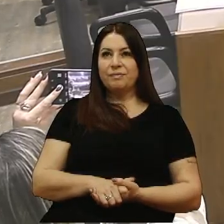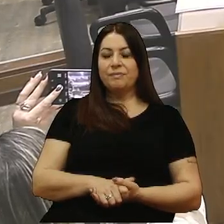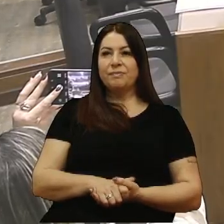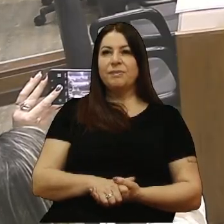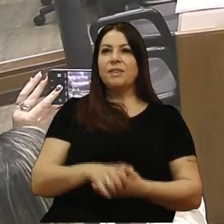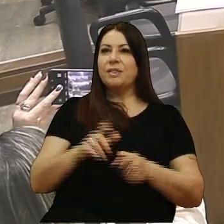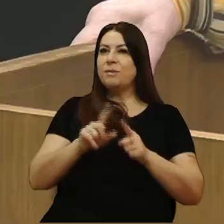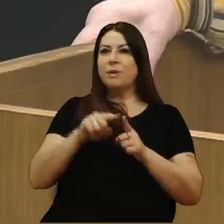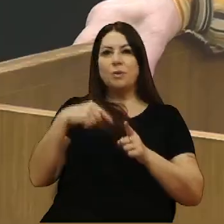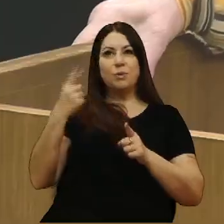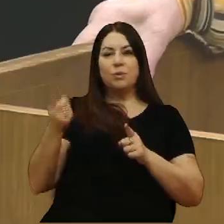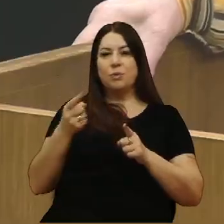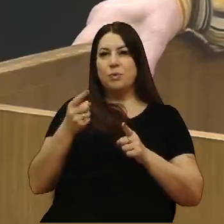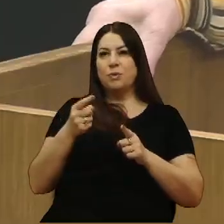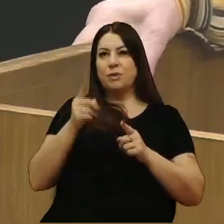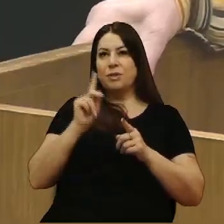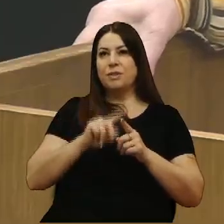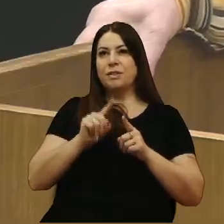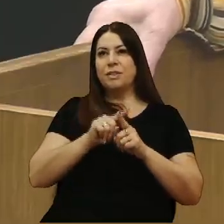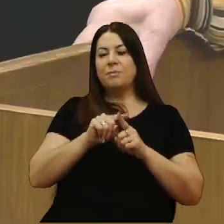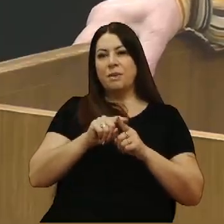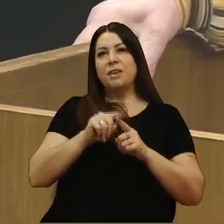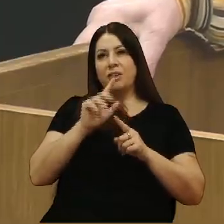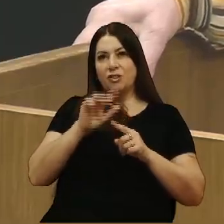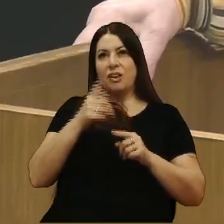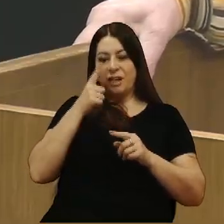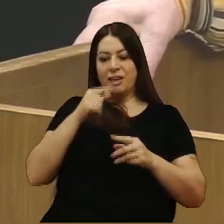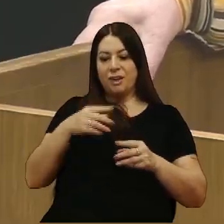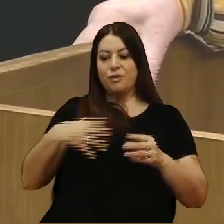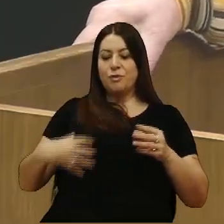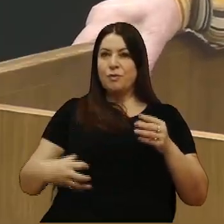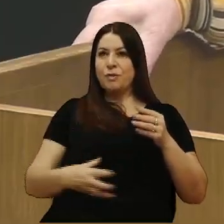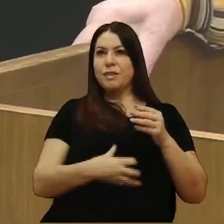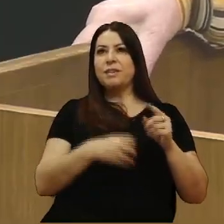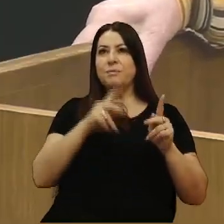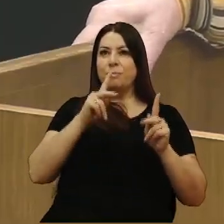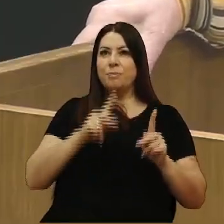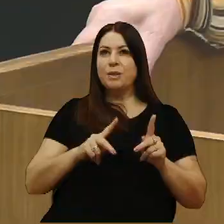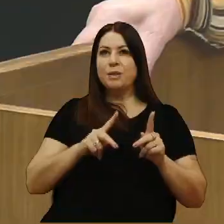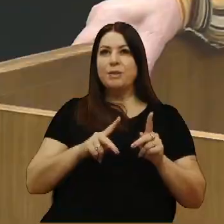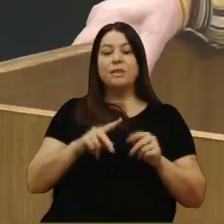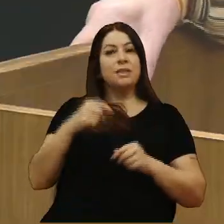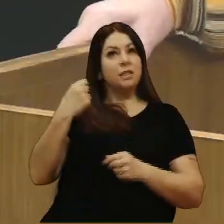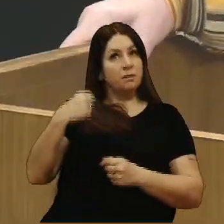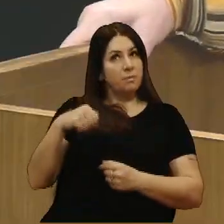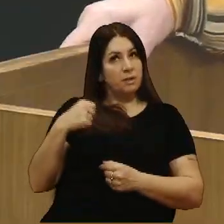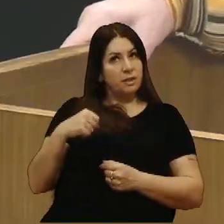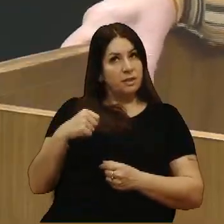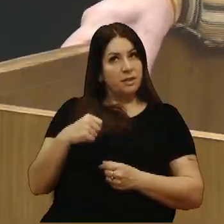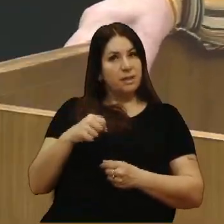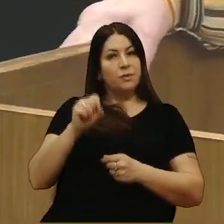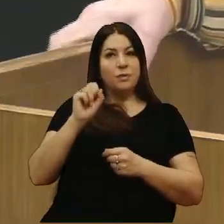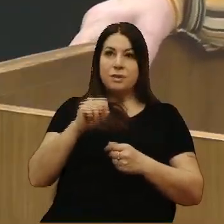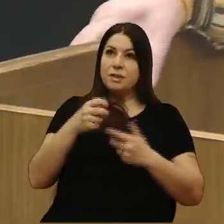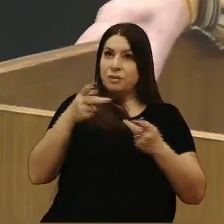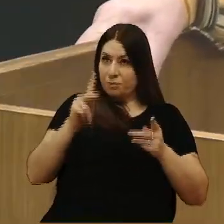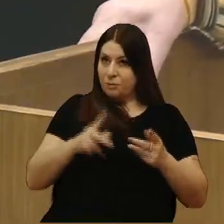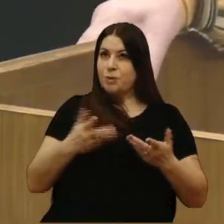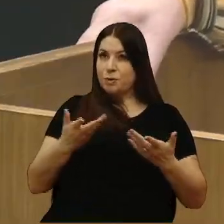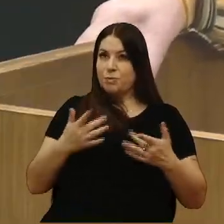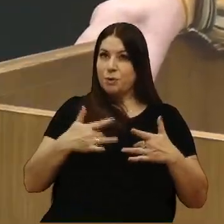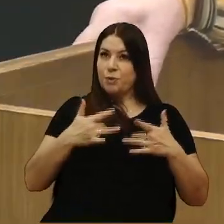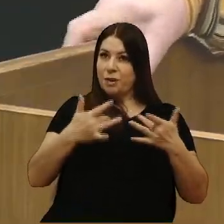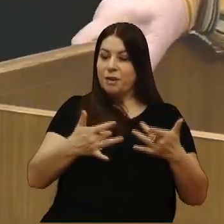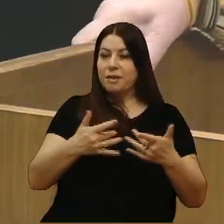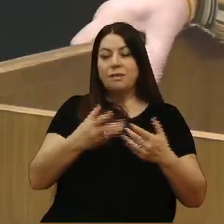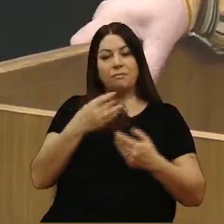Além de outros transplantados ali, também temos gente que está precisando, sim, de alguém, o